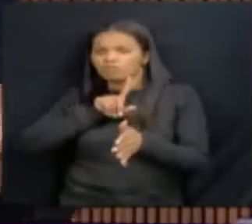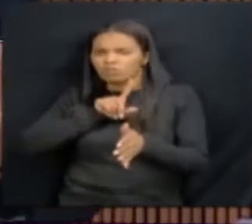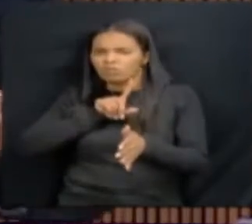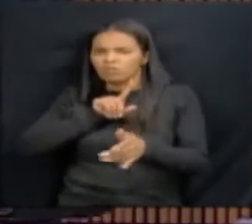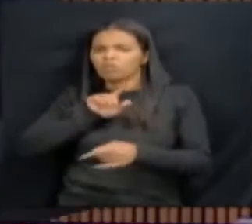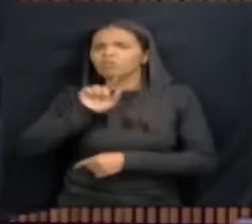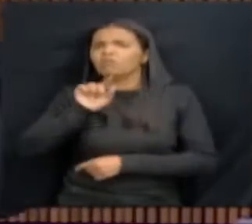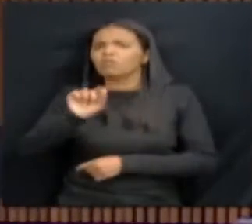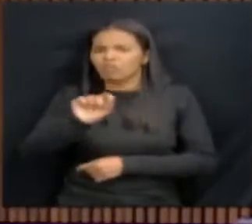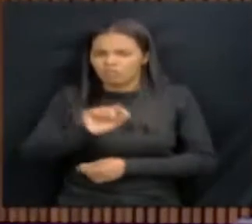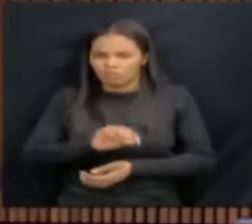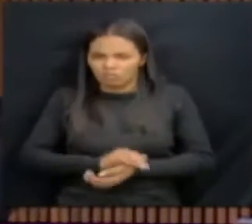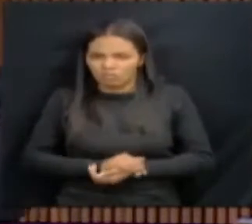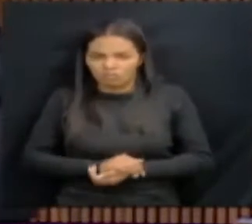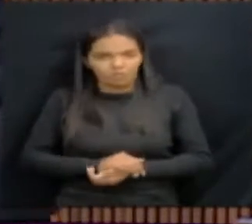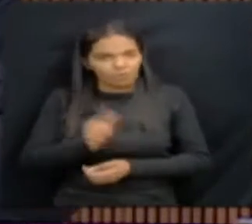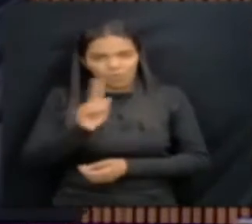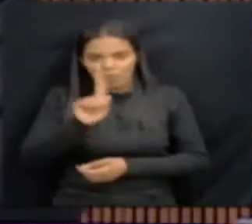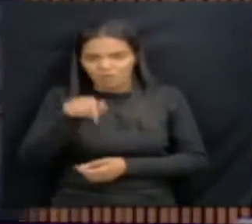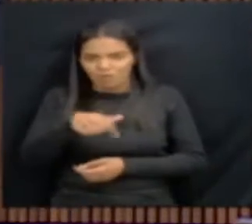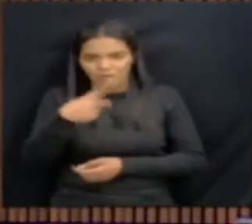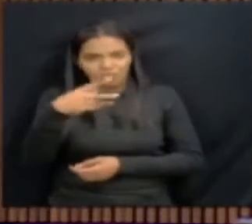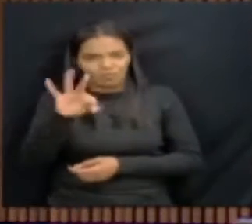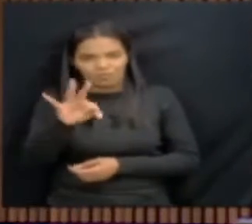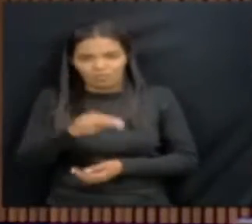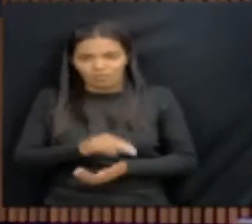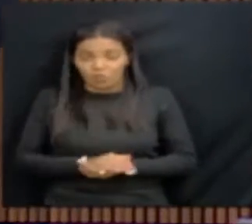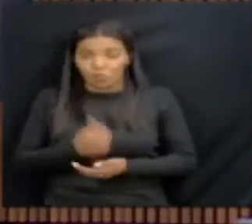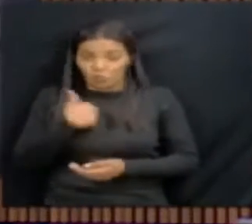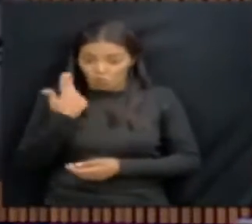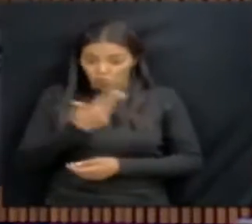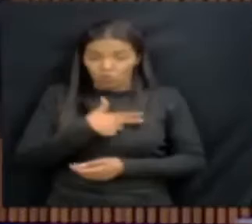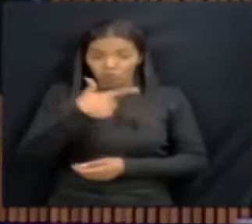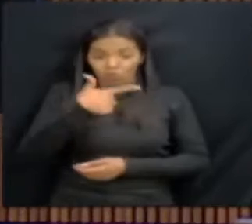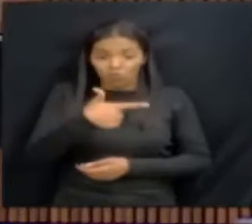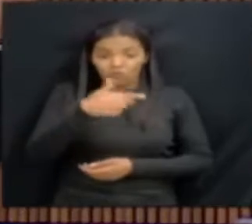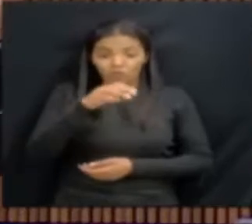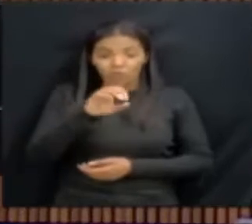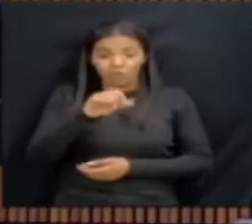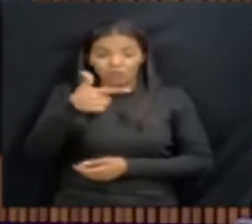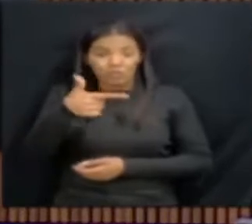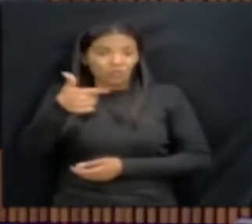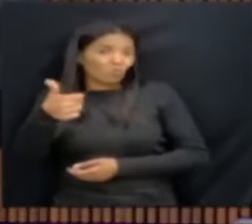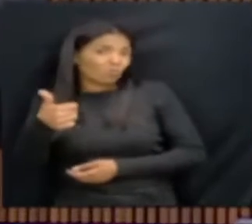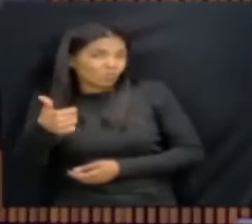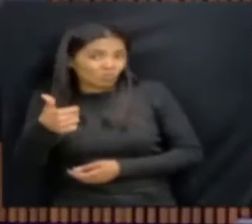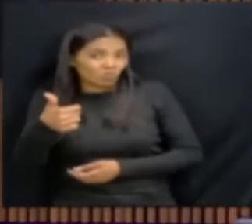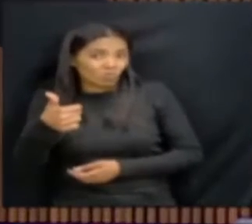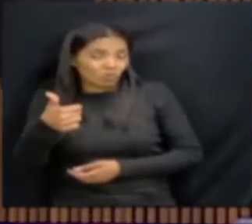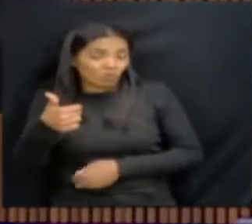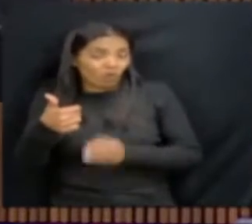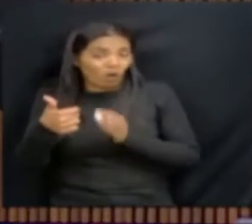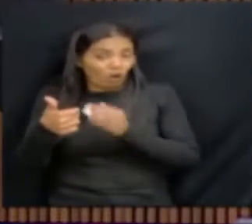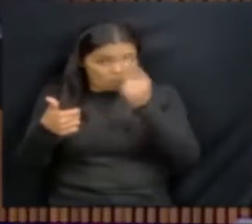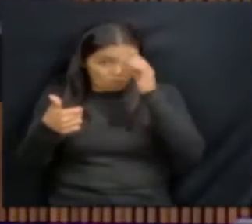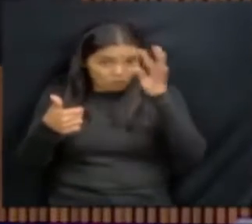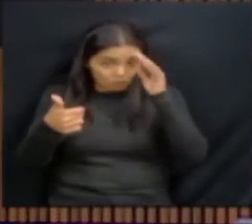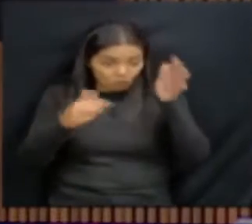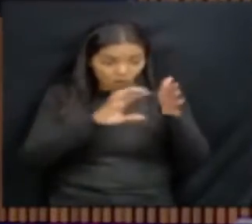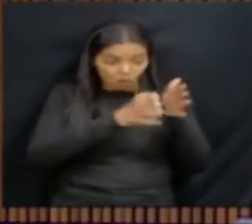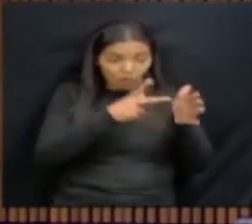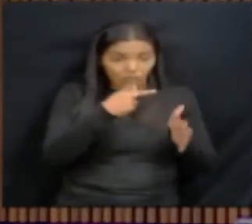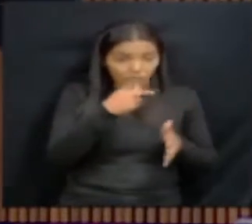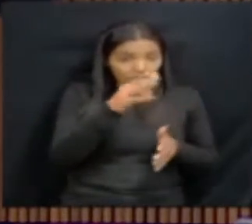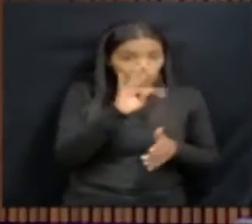governo, não era o PT. Gente, nós estamos em 2021. O PT deixou o governo. Deixou o governo.